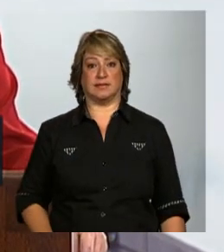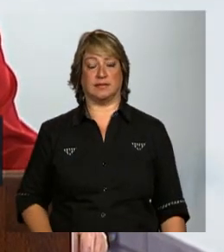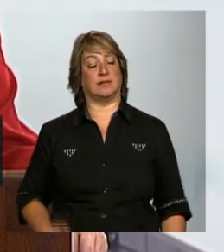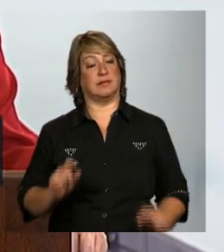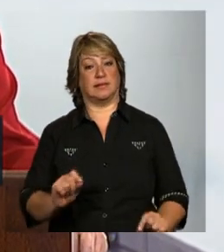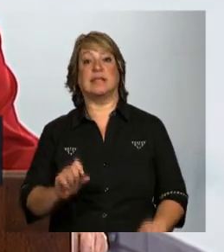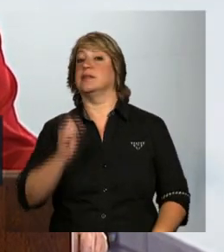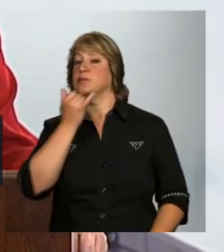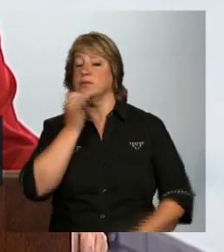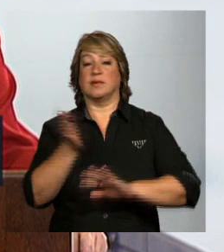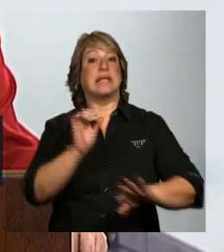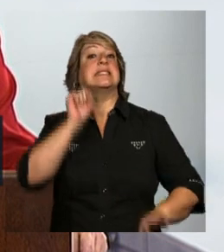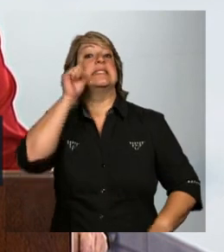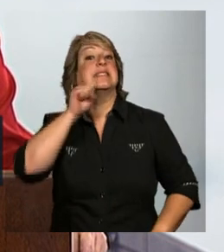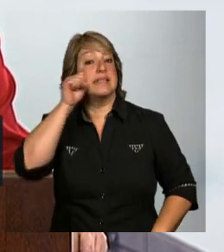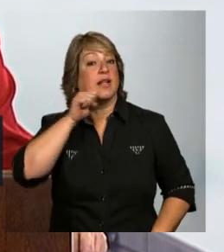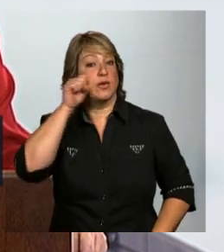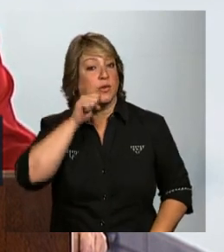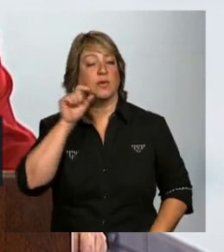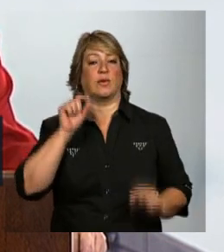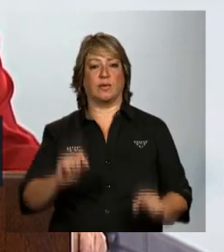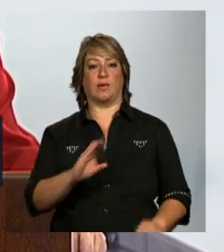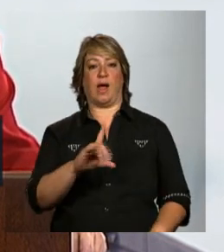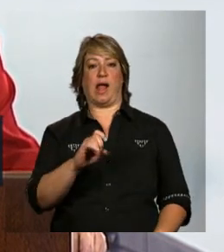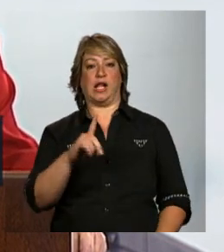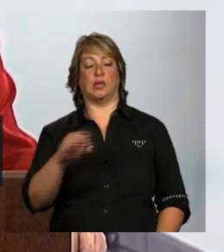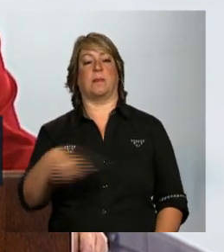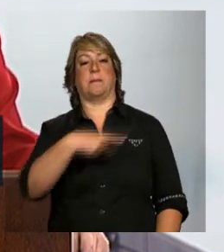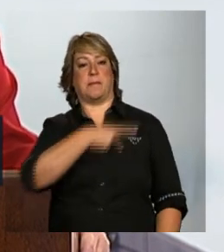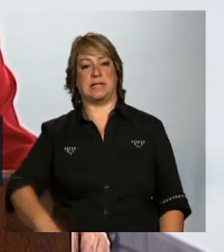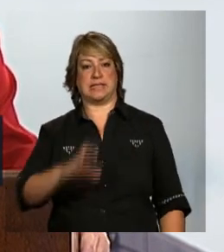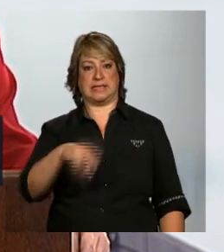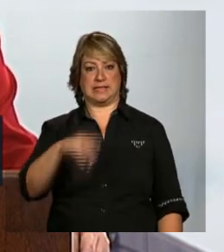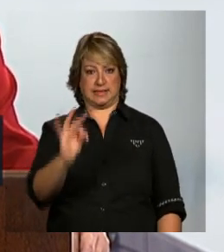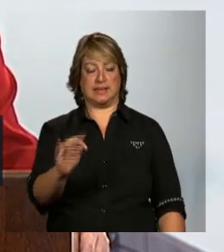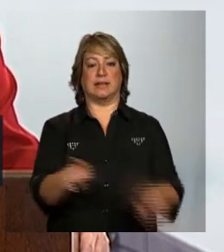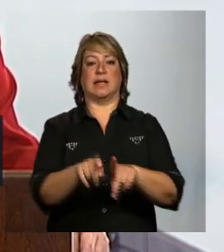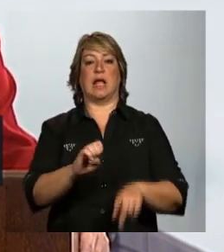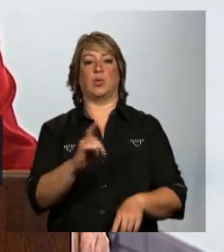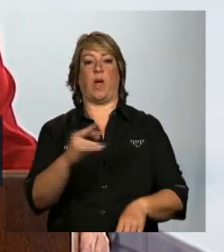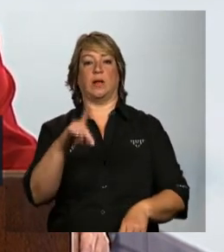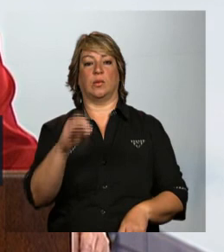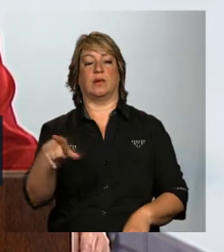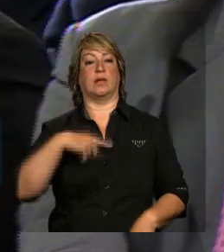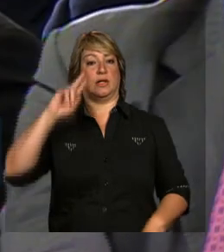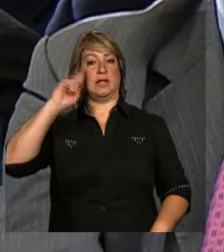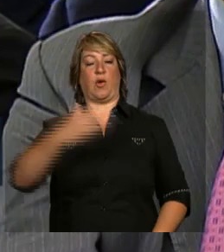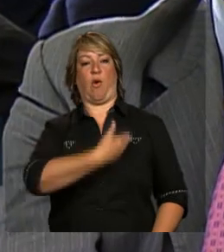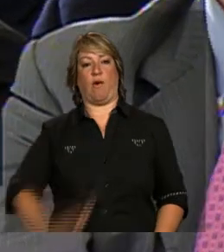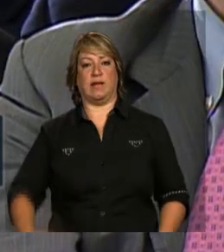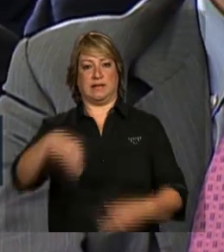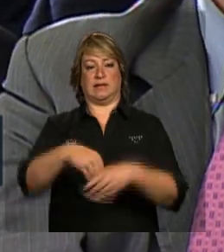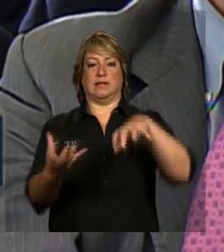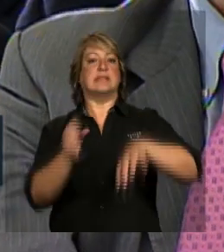e aliás senadores Clésio de Andrade presidente da CNT Eduardo Braga líder do governo